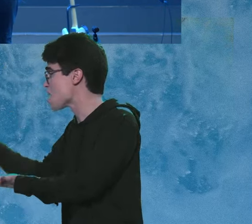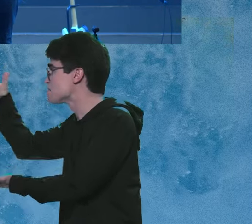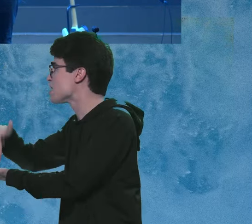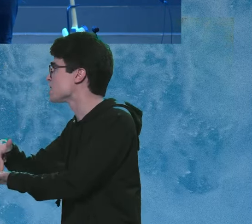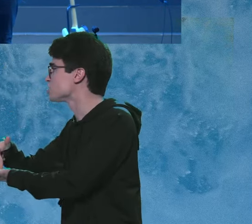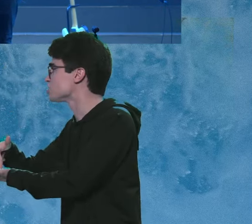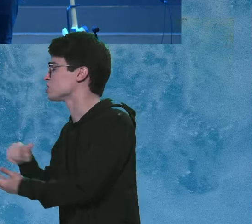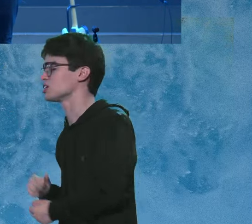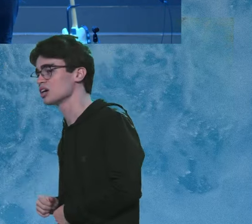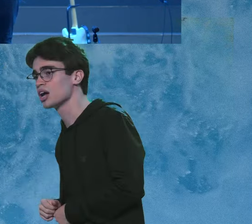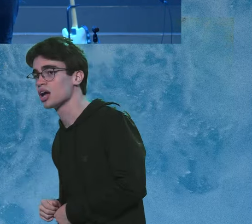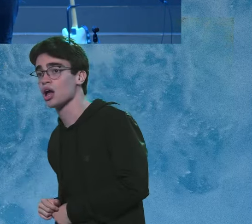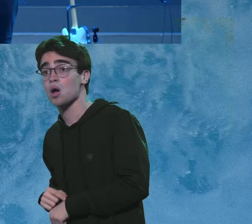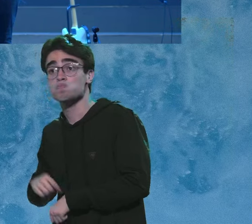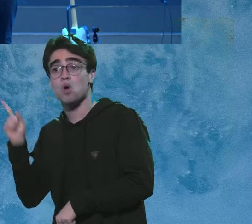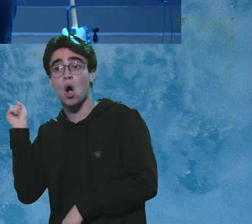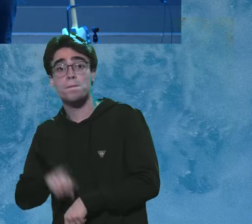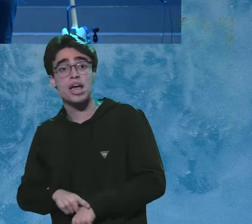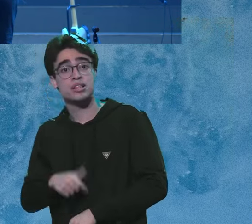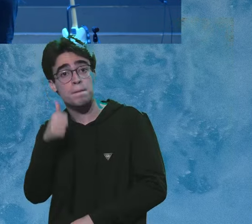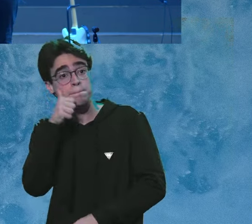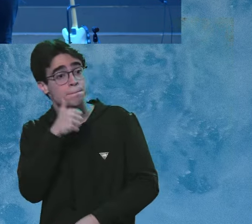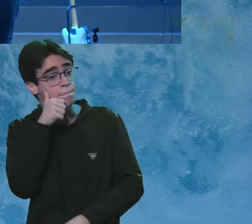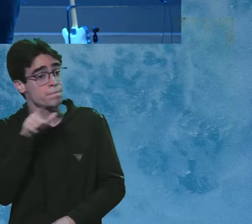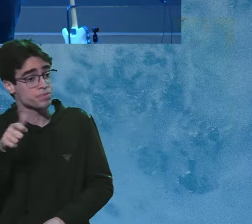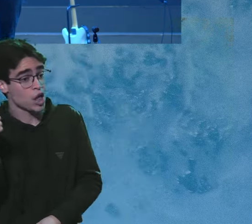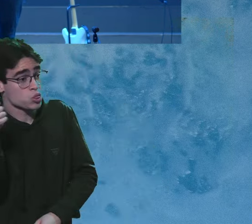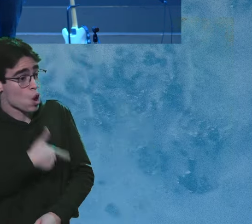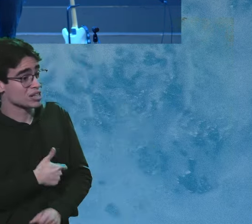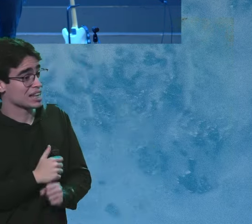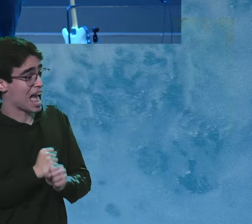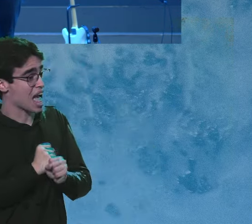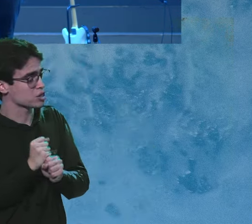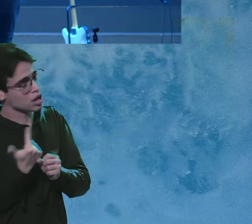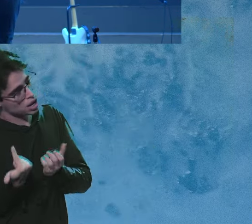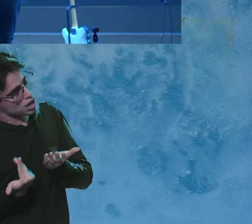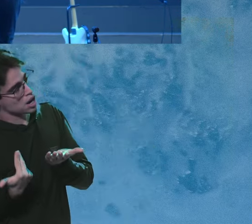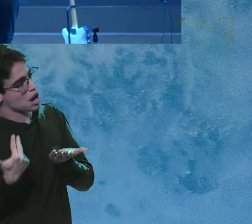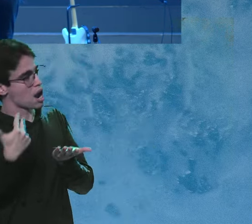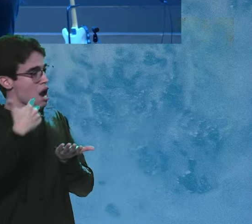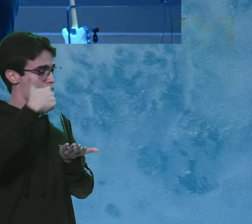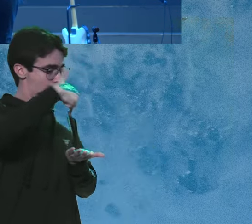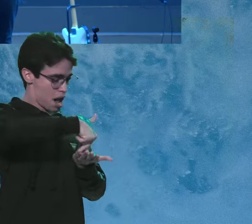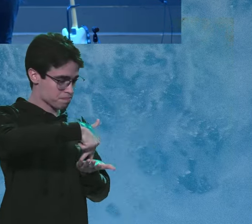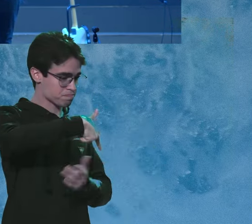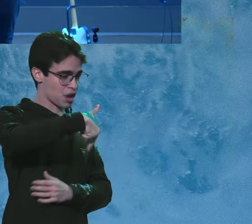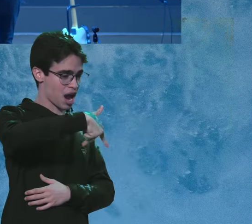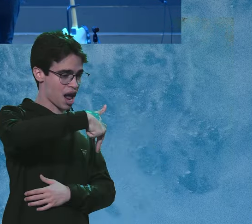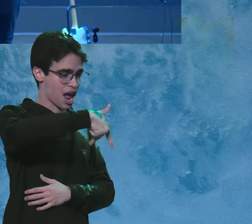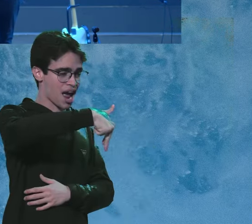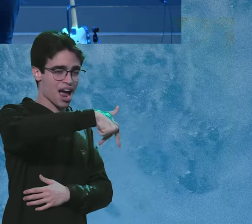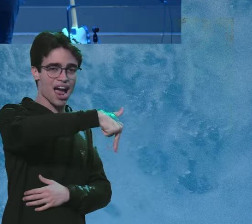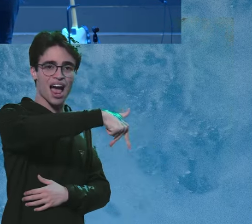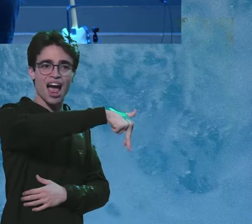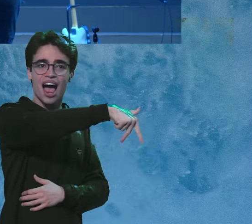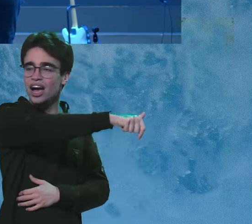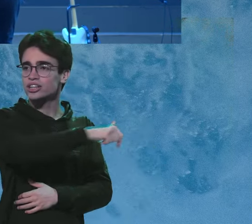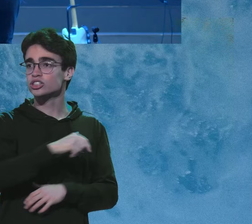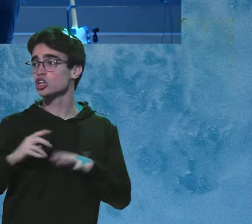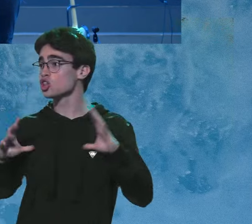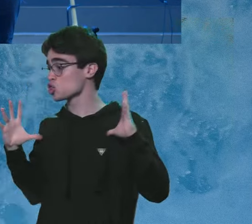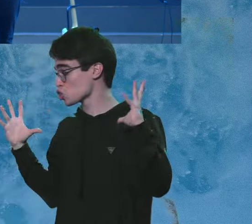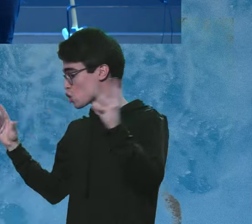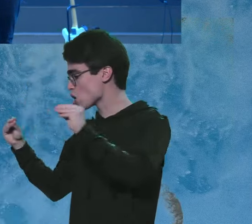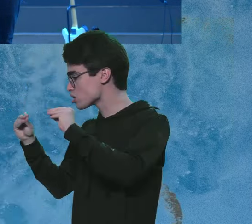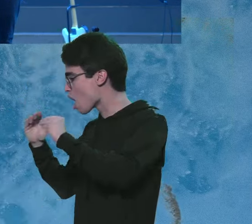levante-se. Imediatamente a menina, que tinha 12 anos de idade, levantou-se e começou a andar. Isso os deixou